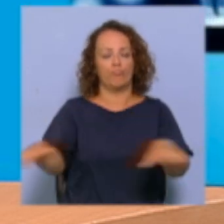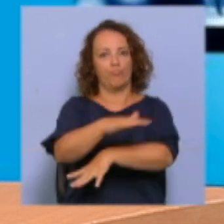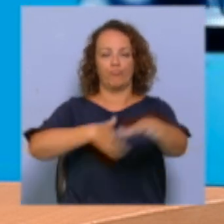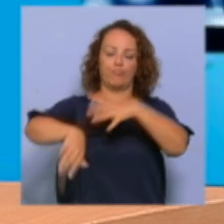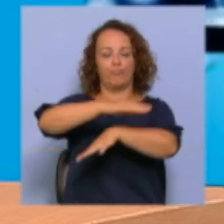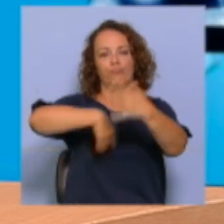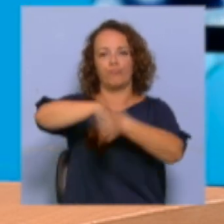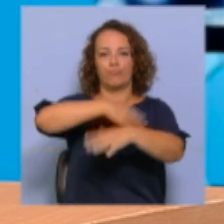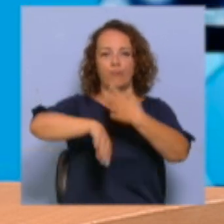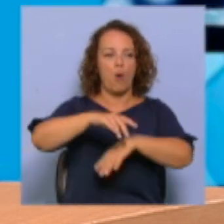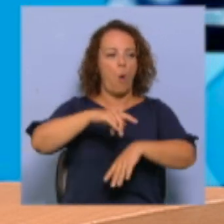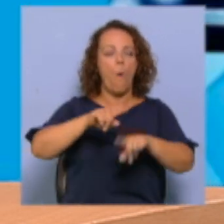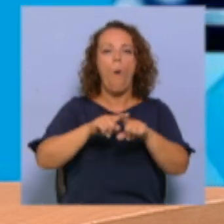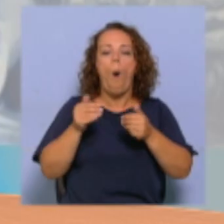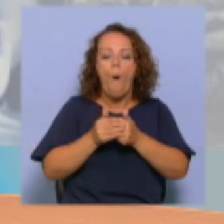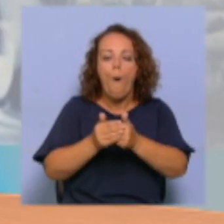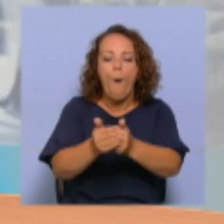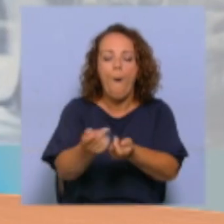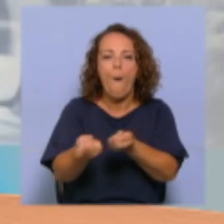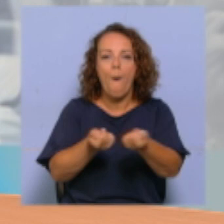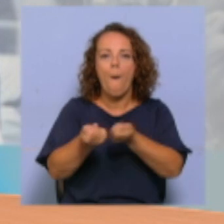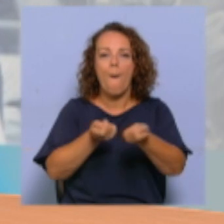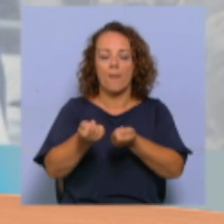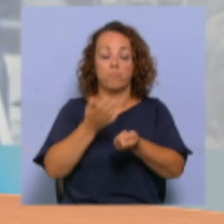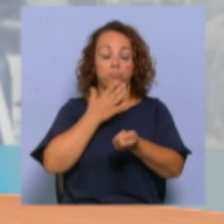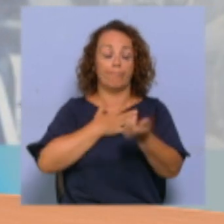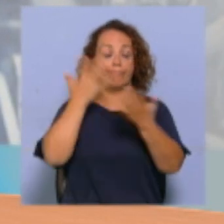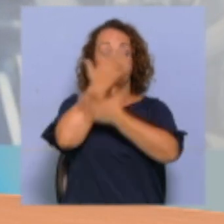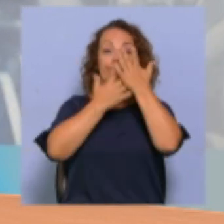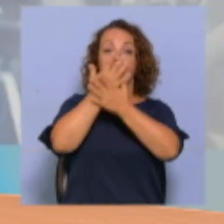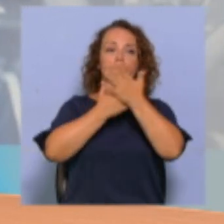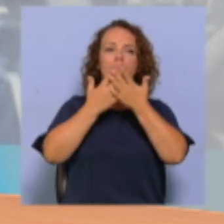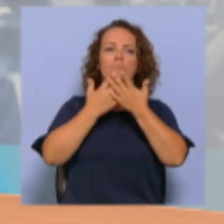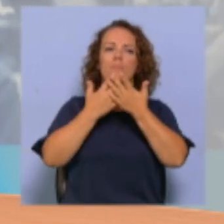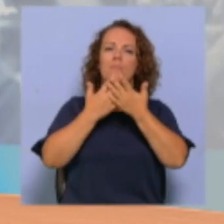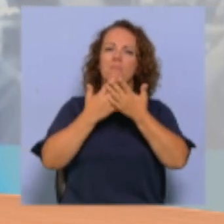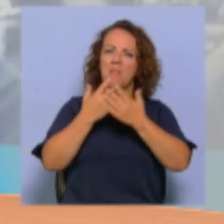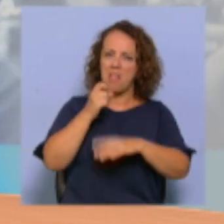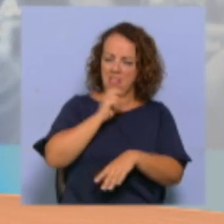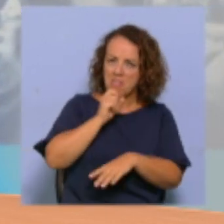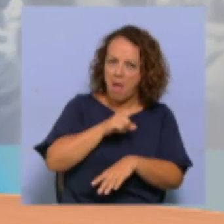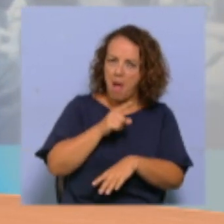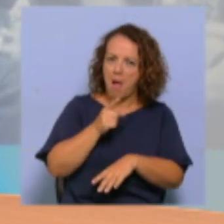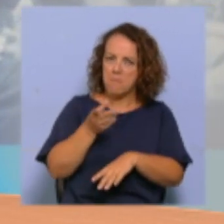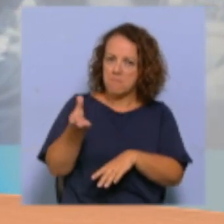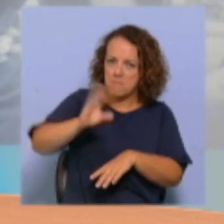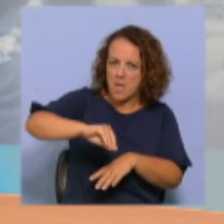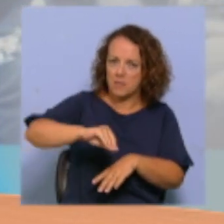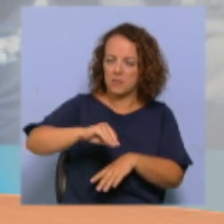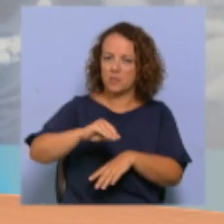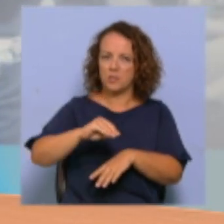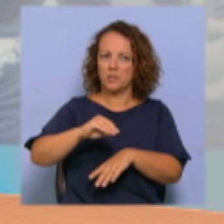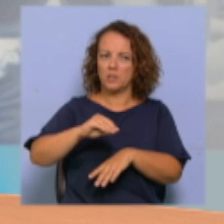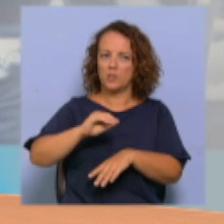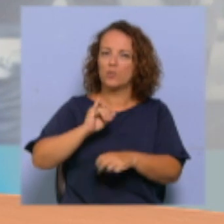alteração de ordem da forma como vivemos. Haverá mais espaço para